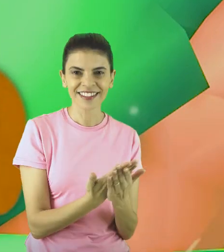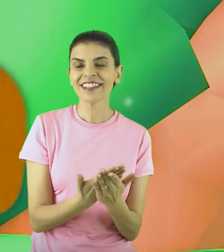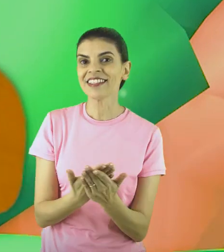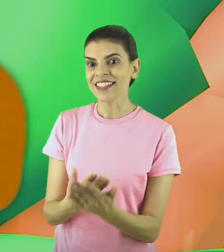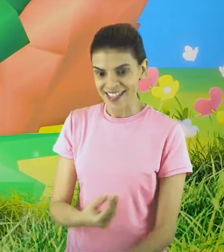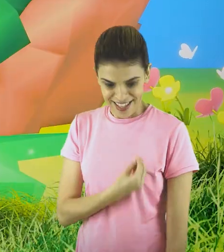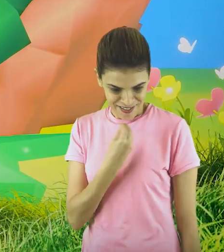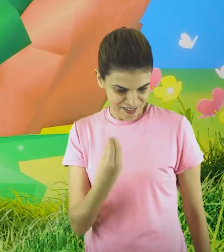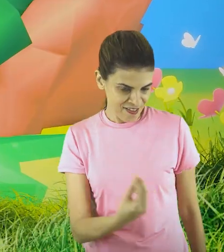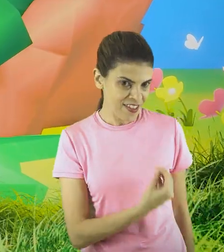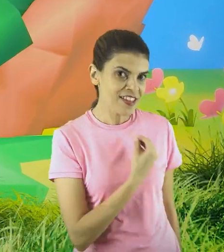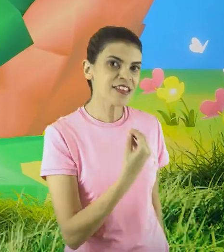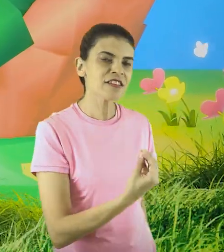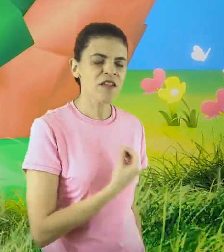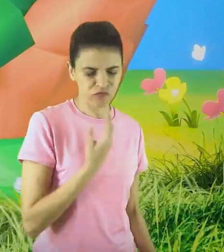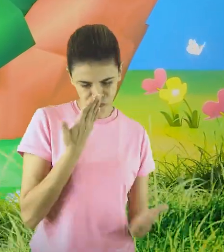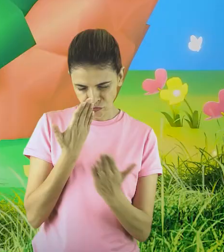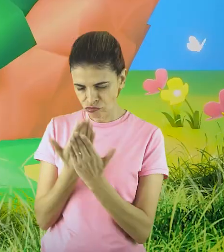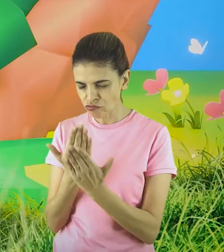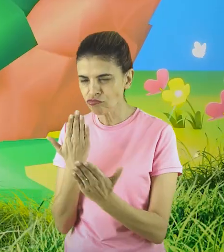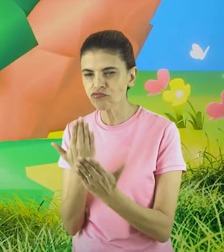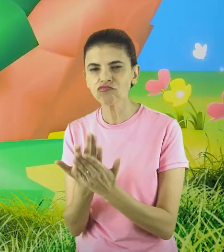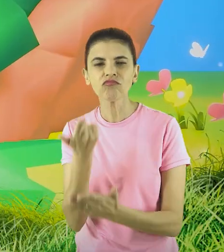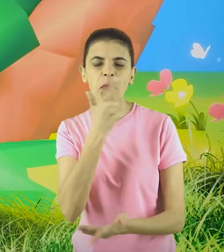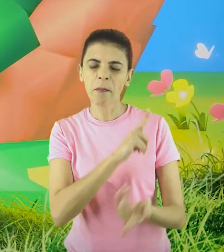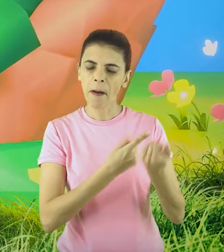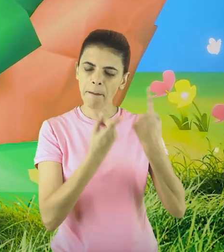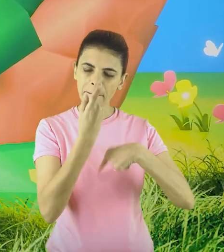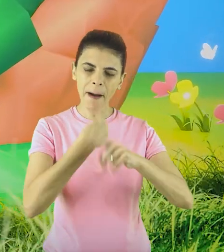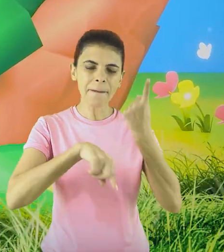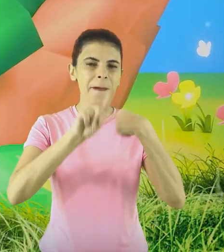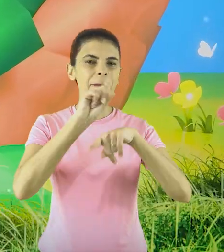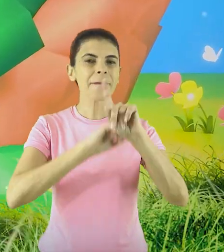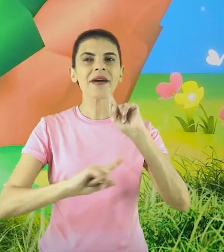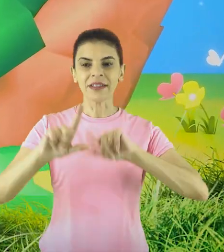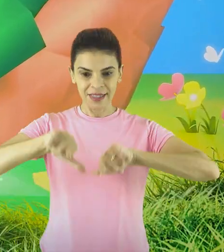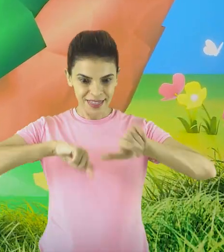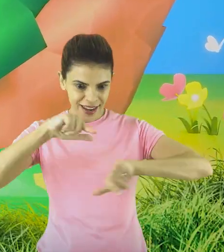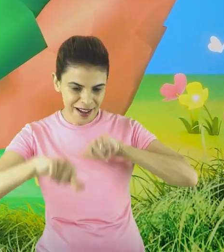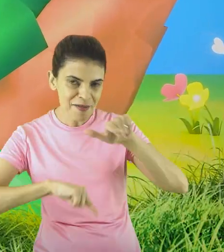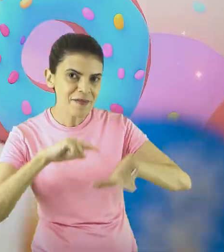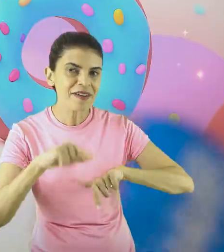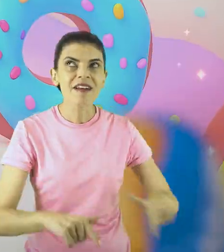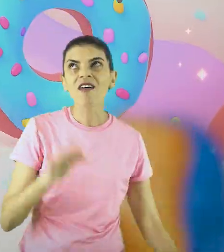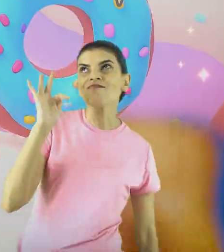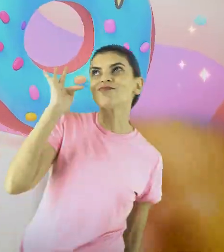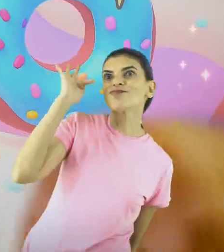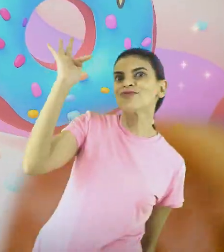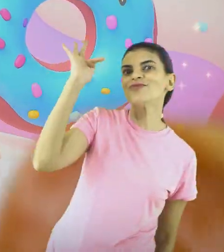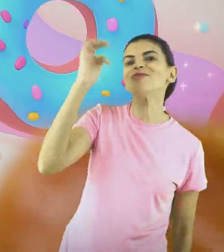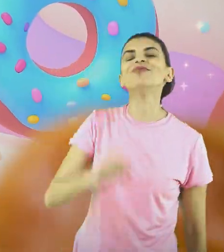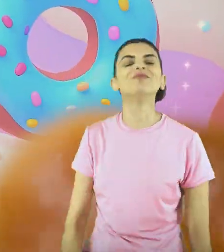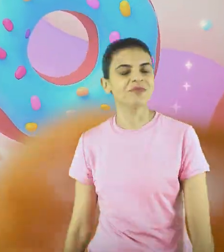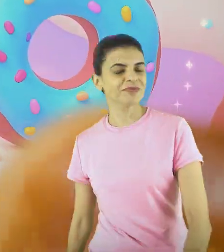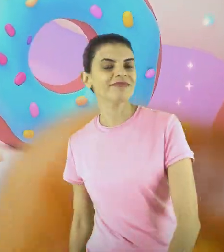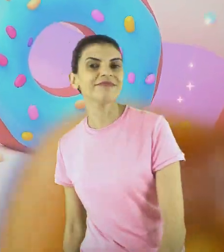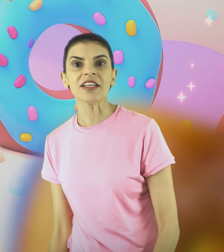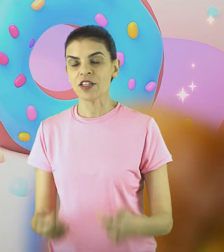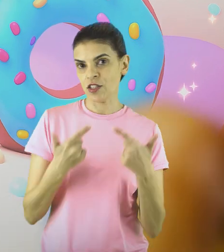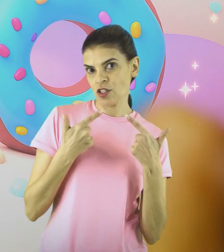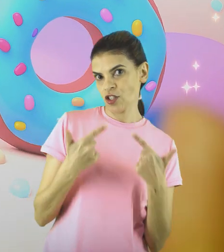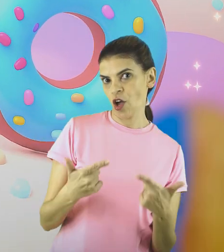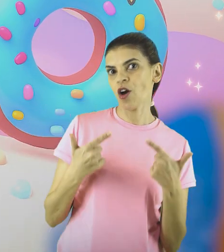acredite na vida, em tudo que você faz. Boa